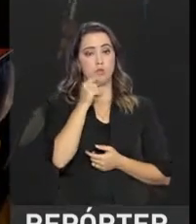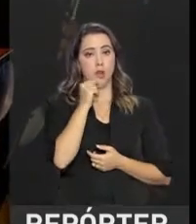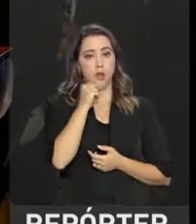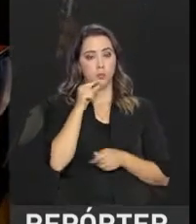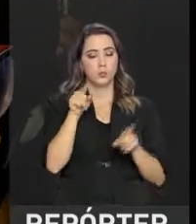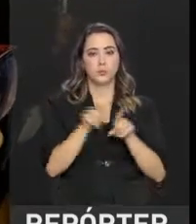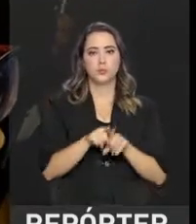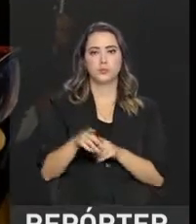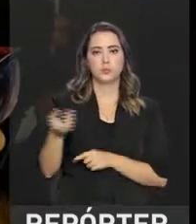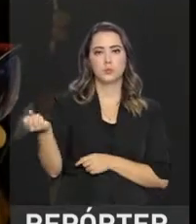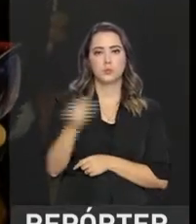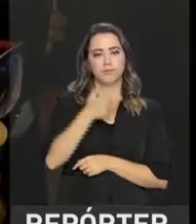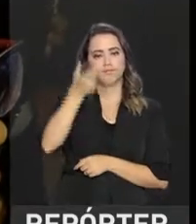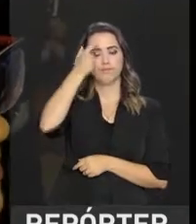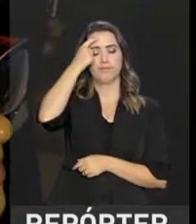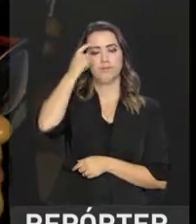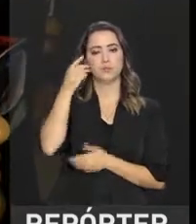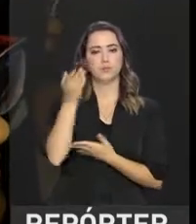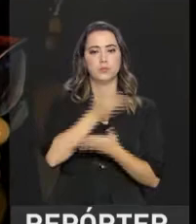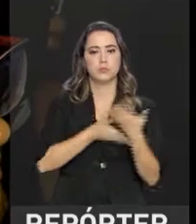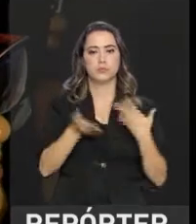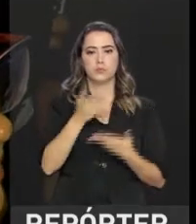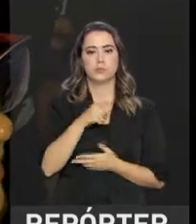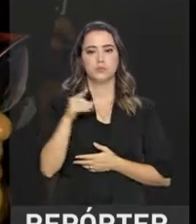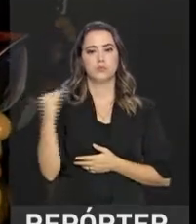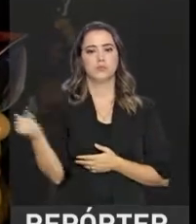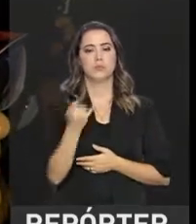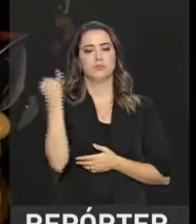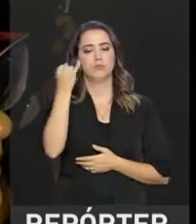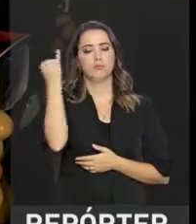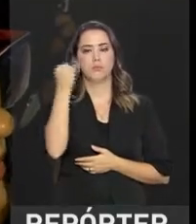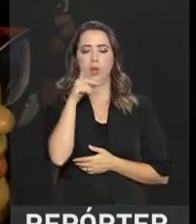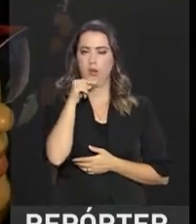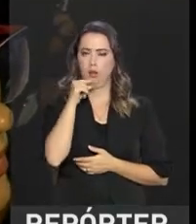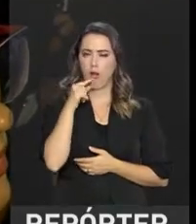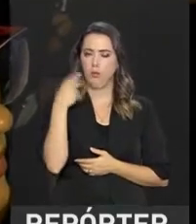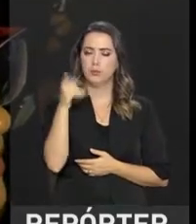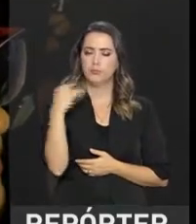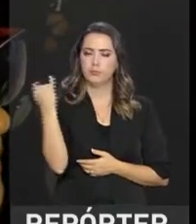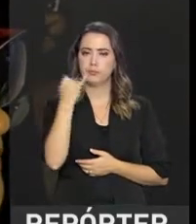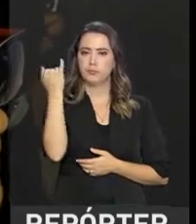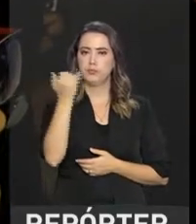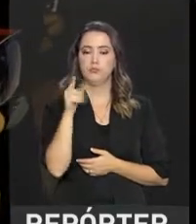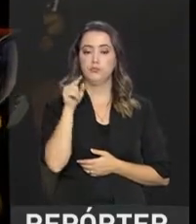nova consciência em relação a esse bem precioso. Nós estamos